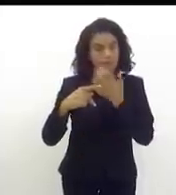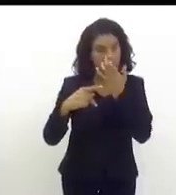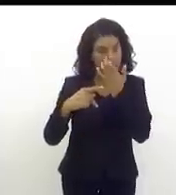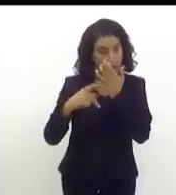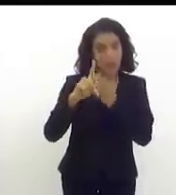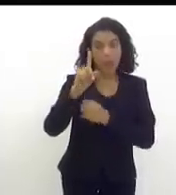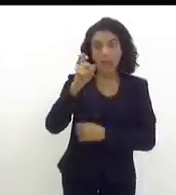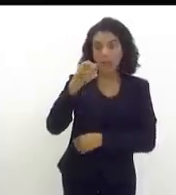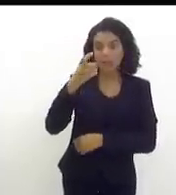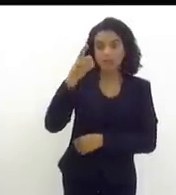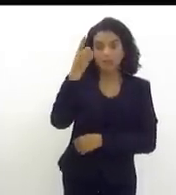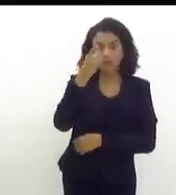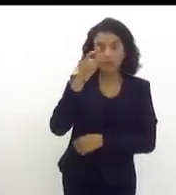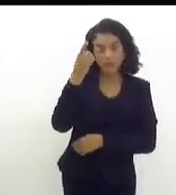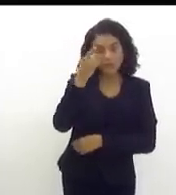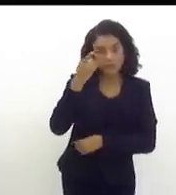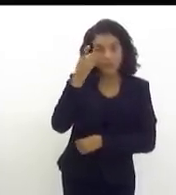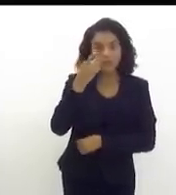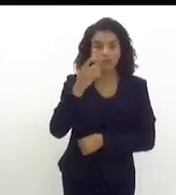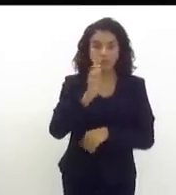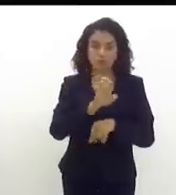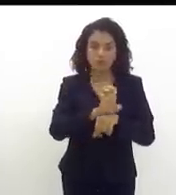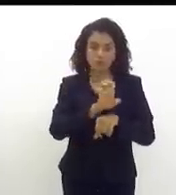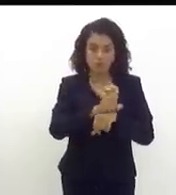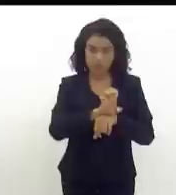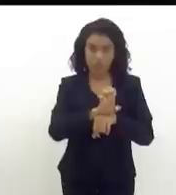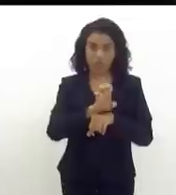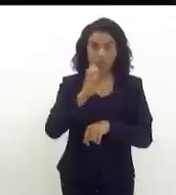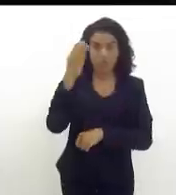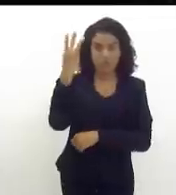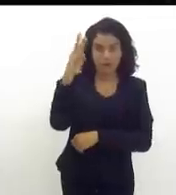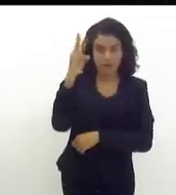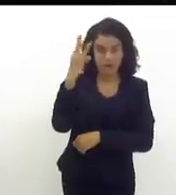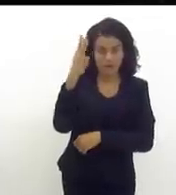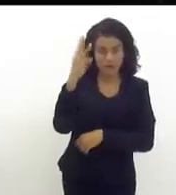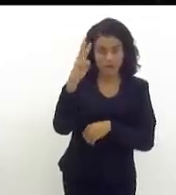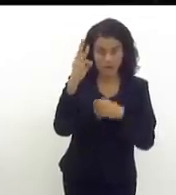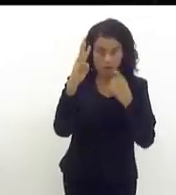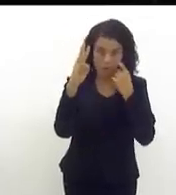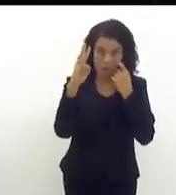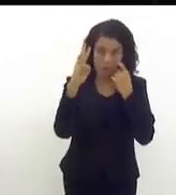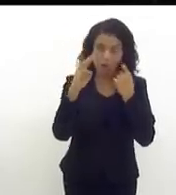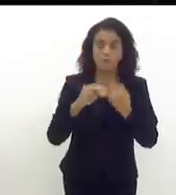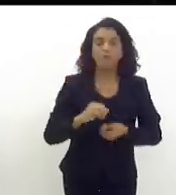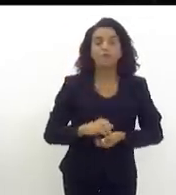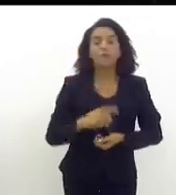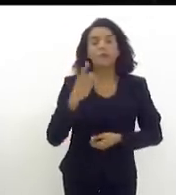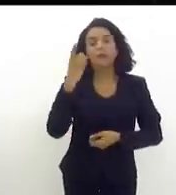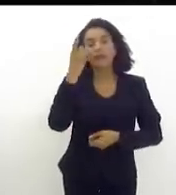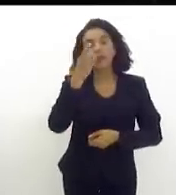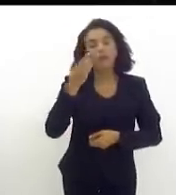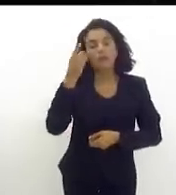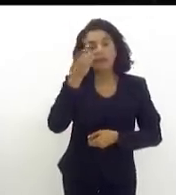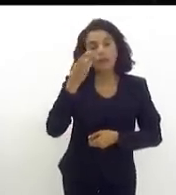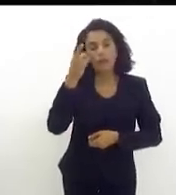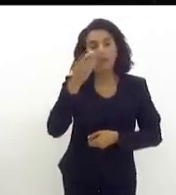um ex-deputado do estado de Maranhão estado do Maranhão Deputado